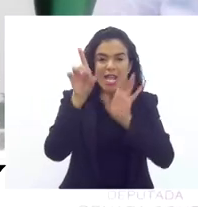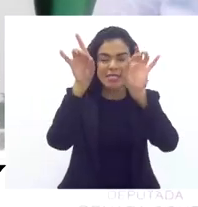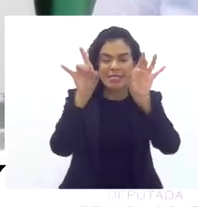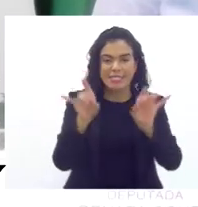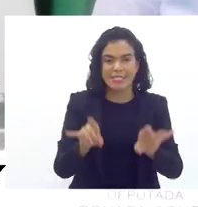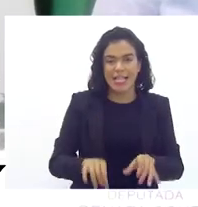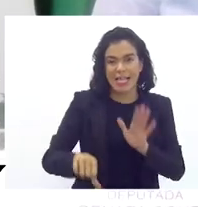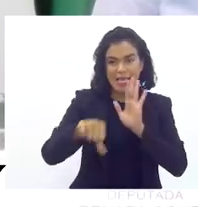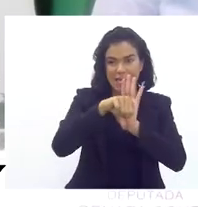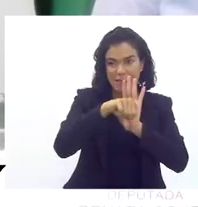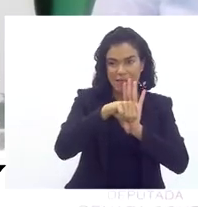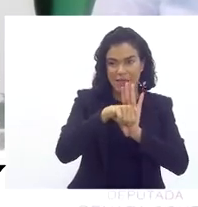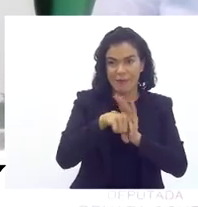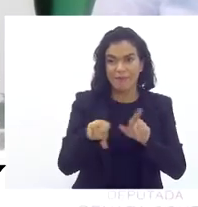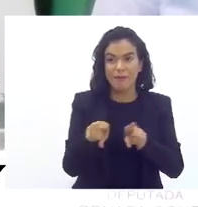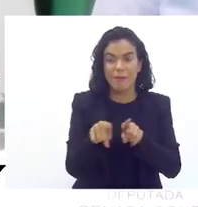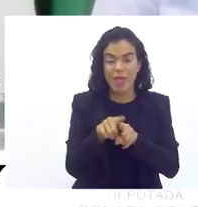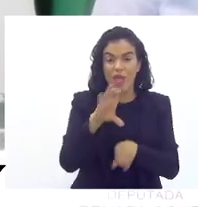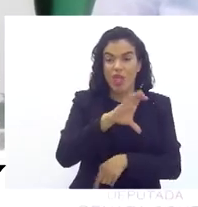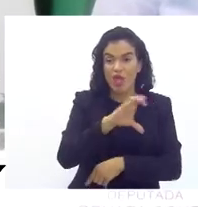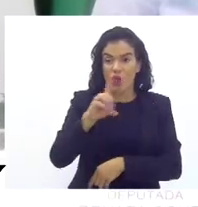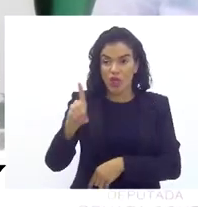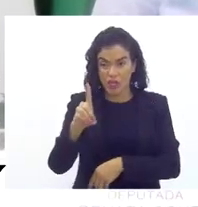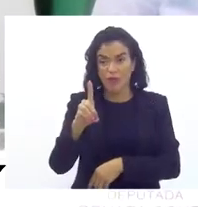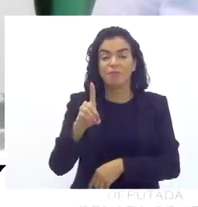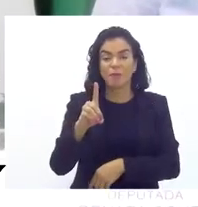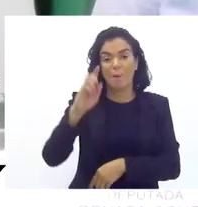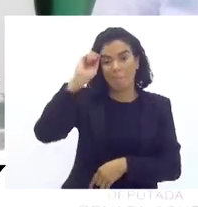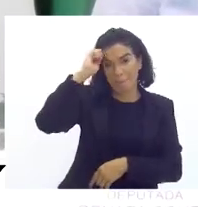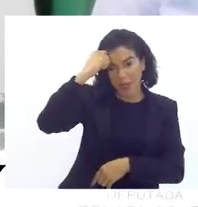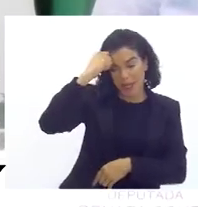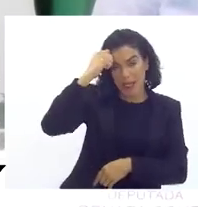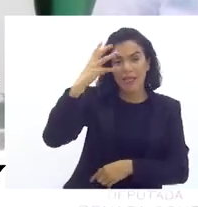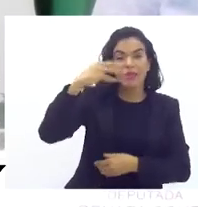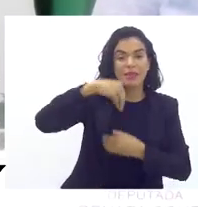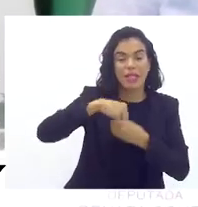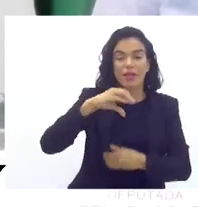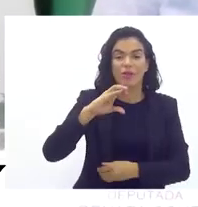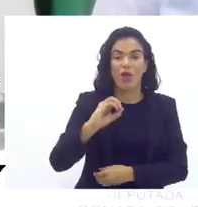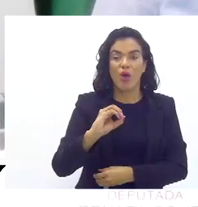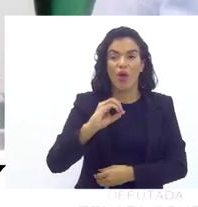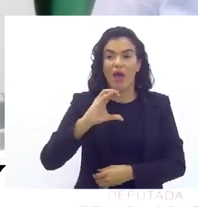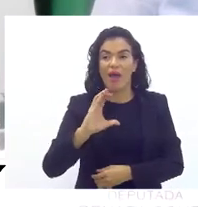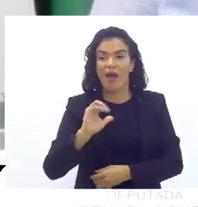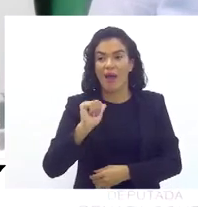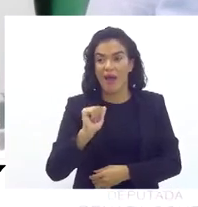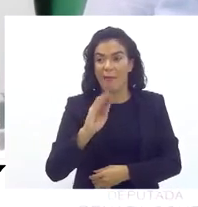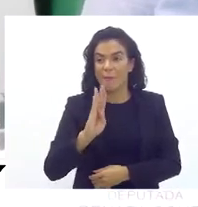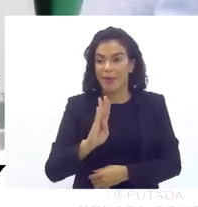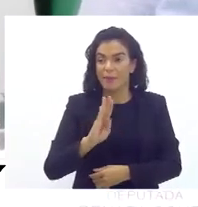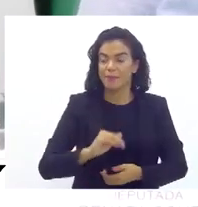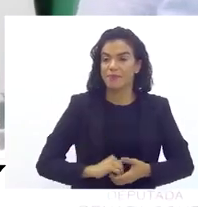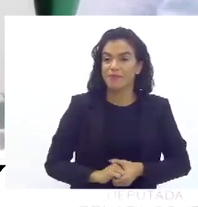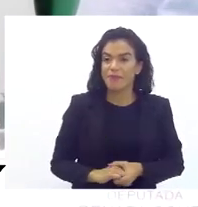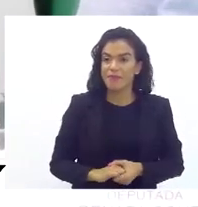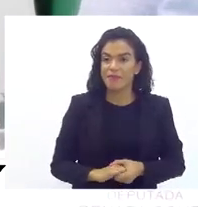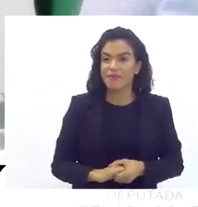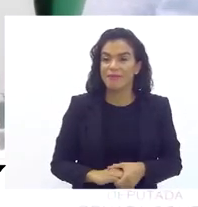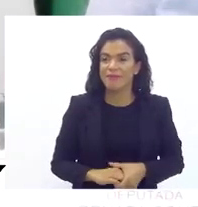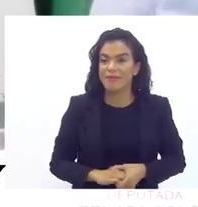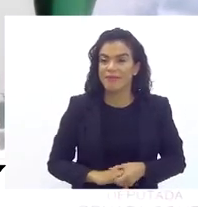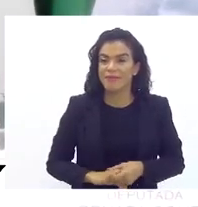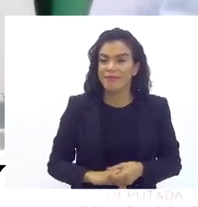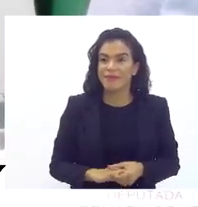Inclusive a coordenadora da prerrogativa Preta Rio de Janeiro acho que ele é a pessoa perfeita para ver jogo por favor